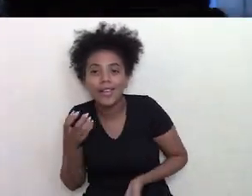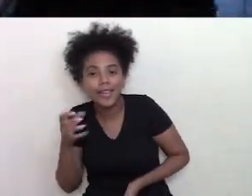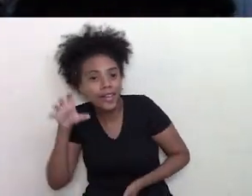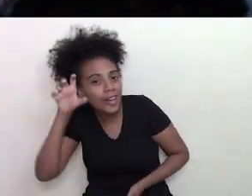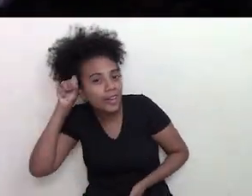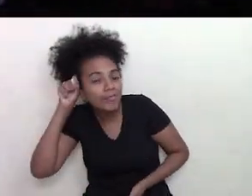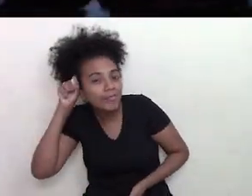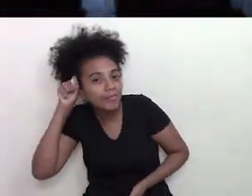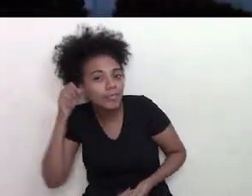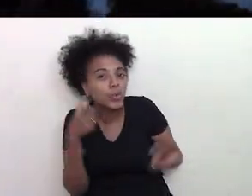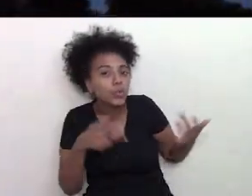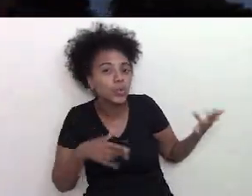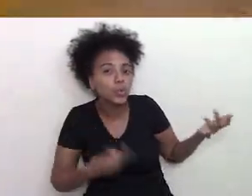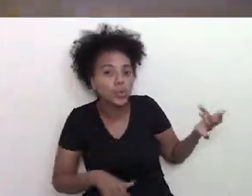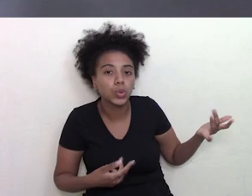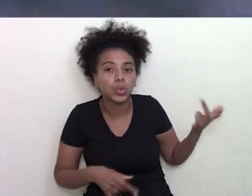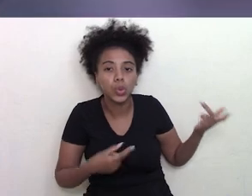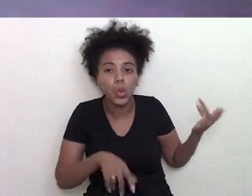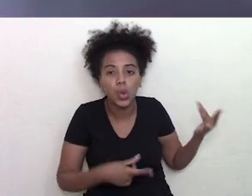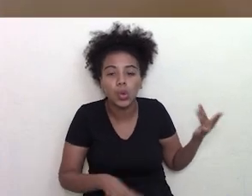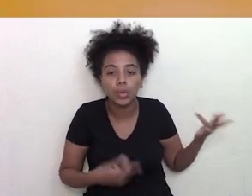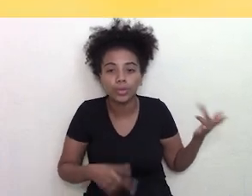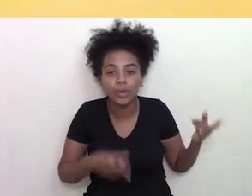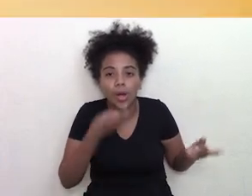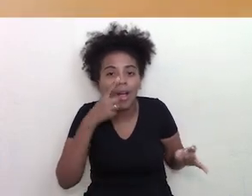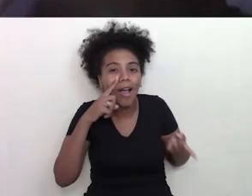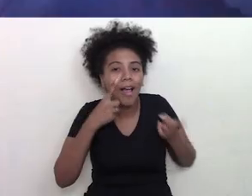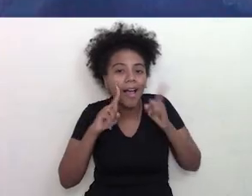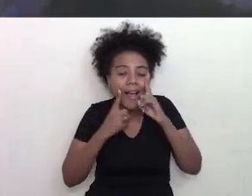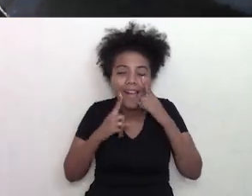ouvir. Mandei meu cavaco chorar.